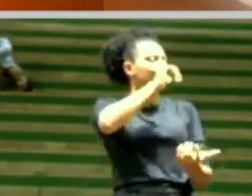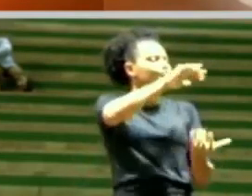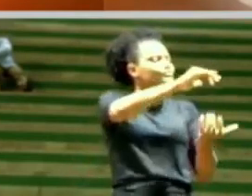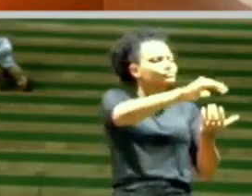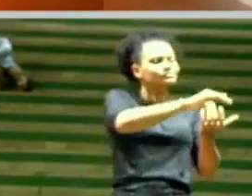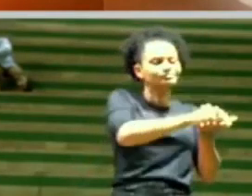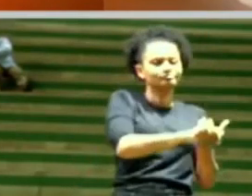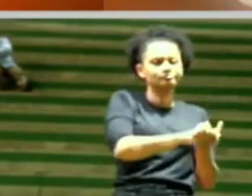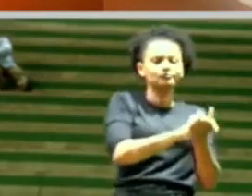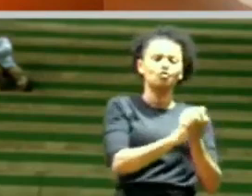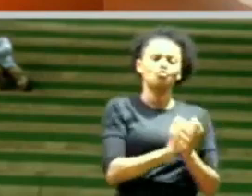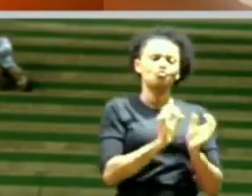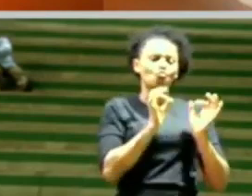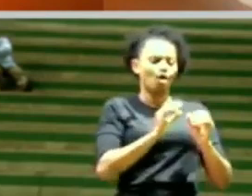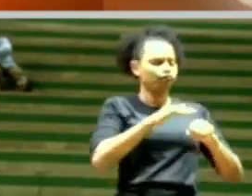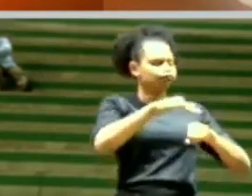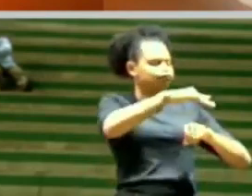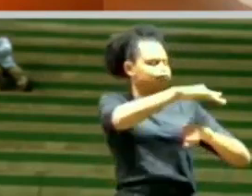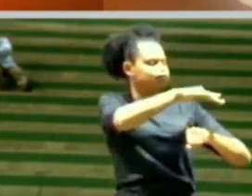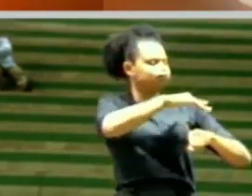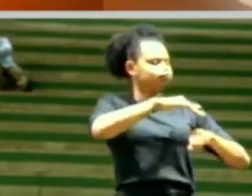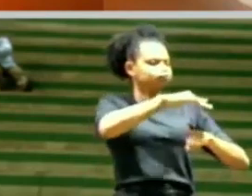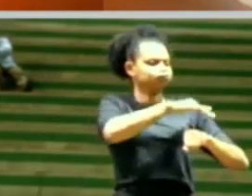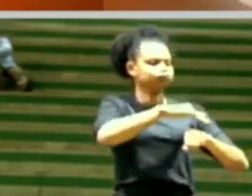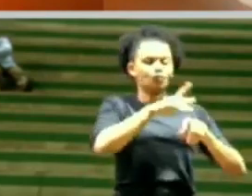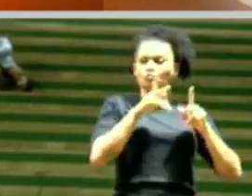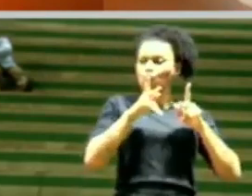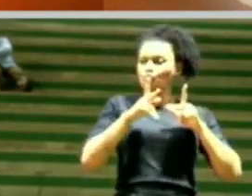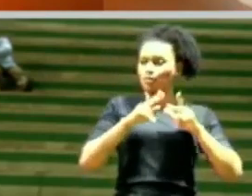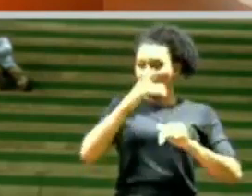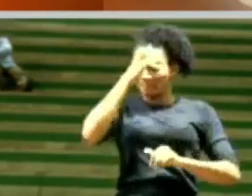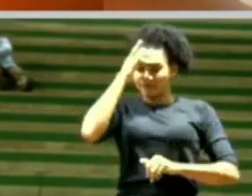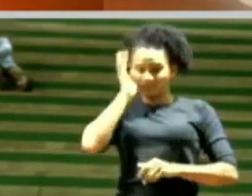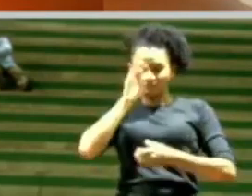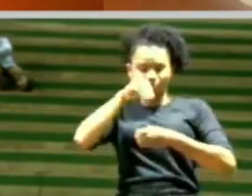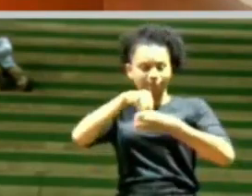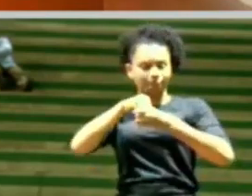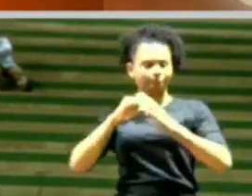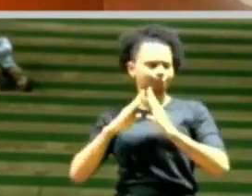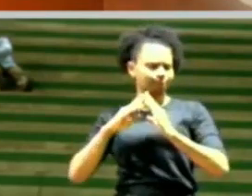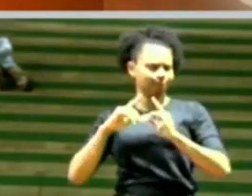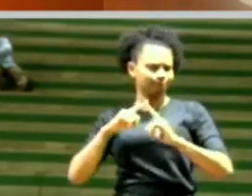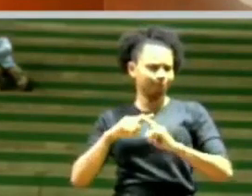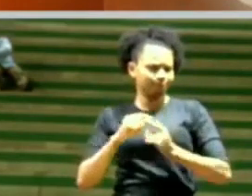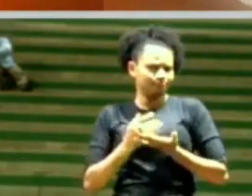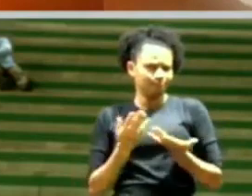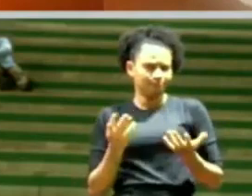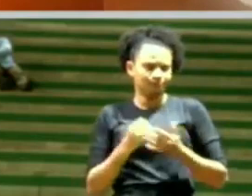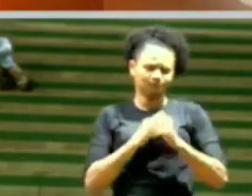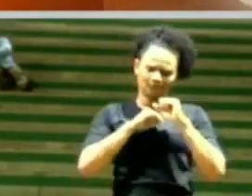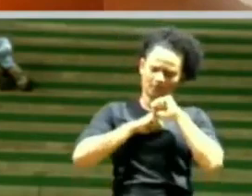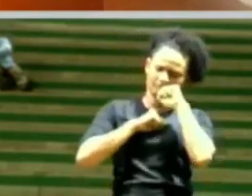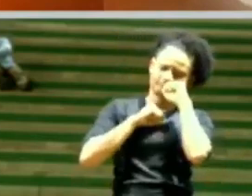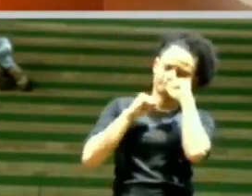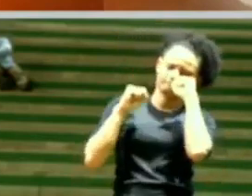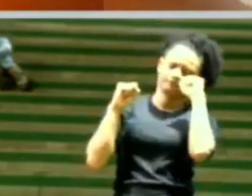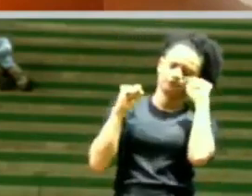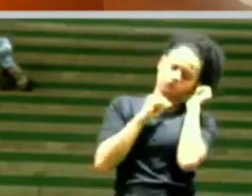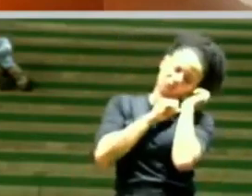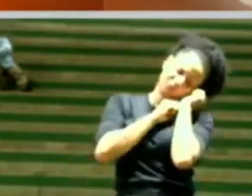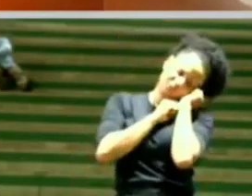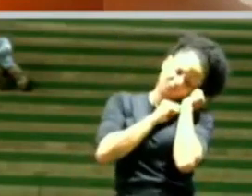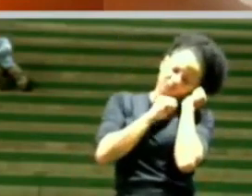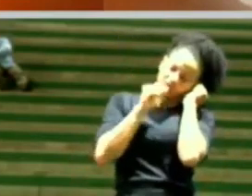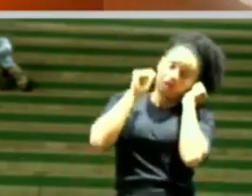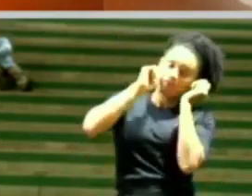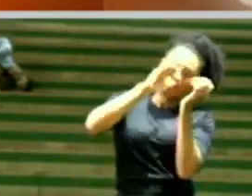mesma formalidade que ele trata um membro da igreja. Imagina, ele acorda de manhã, ele